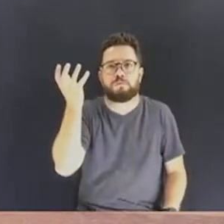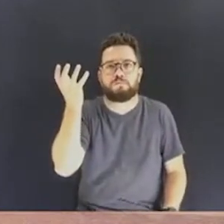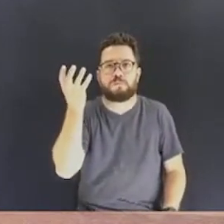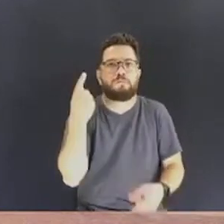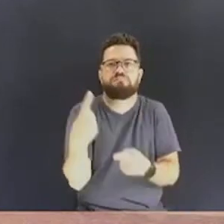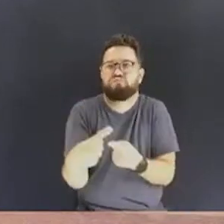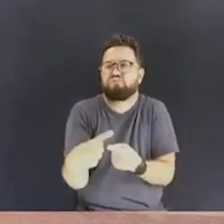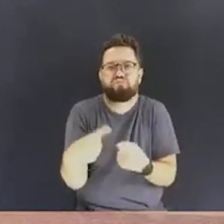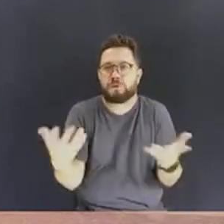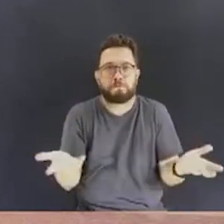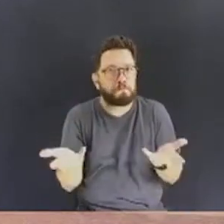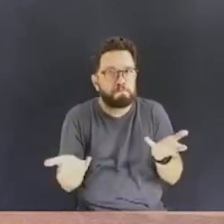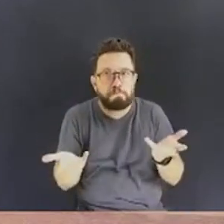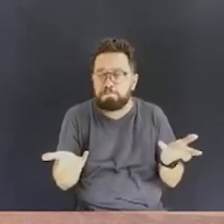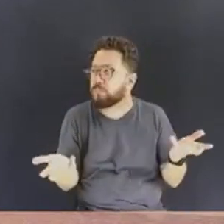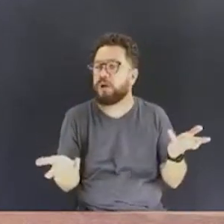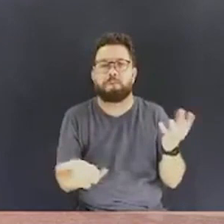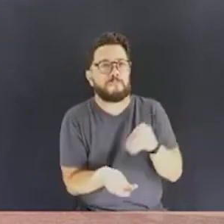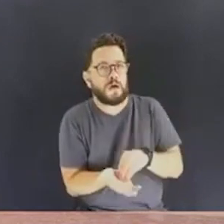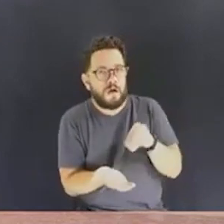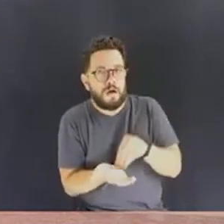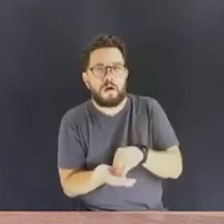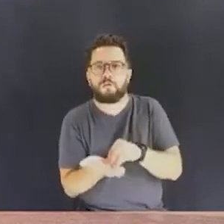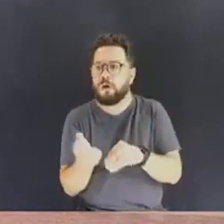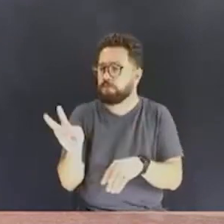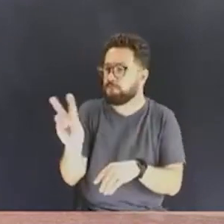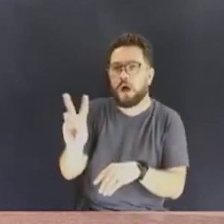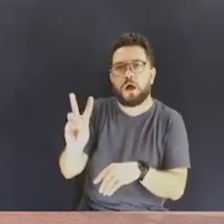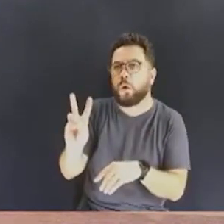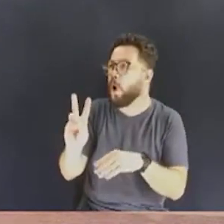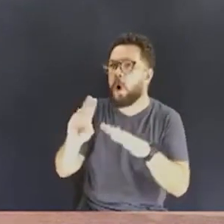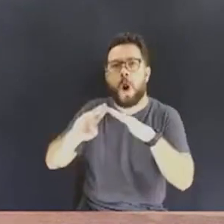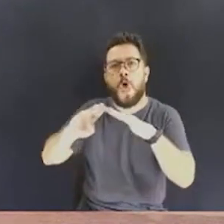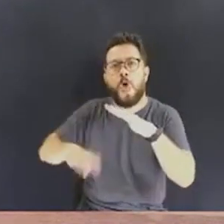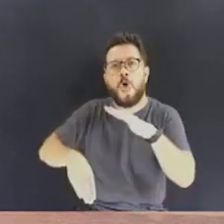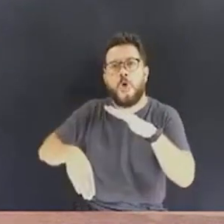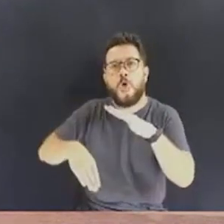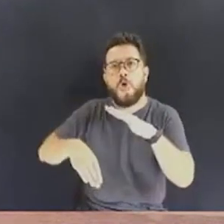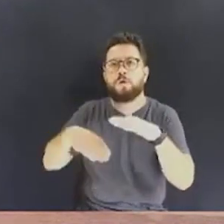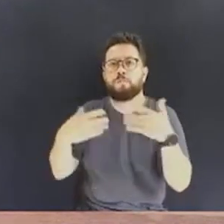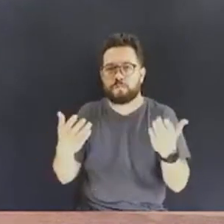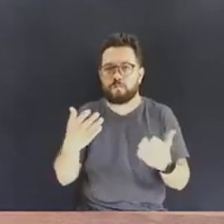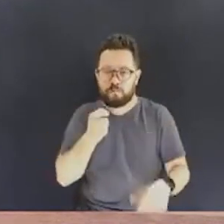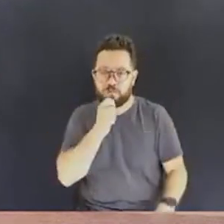demandaram para que ele não pudesse atingir esse valor. Então, e esse valor ele está disponível no fundo.